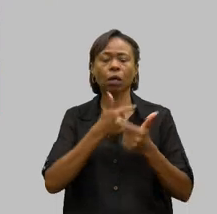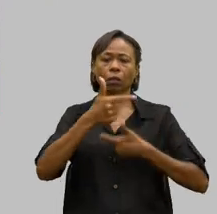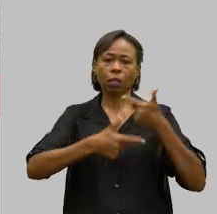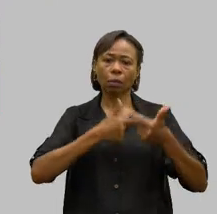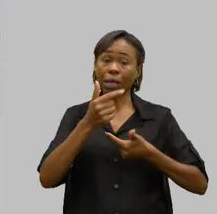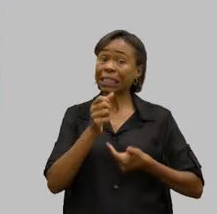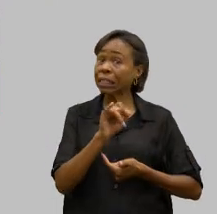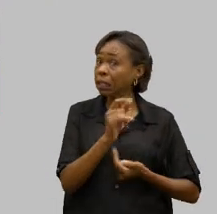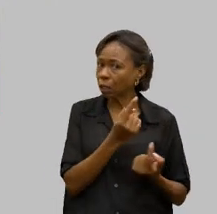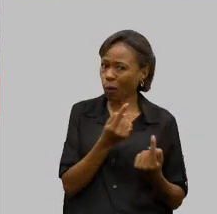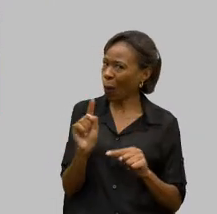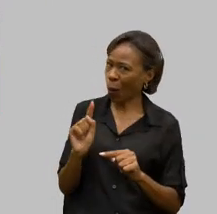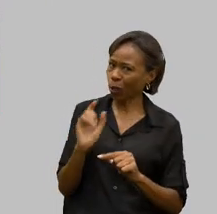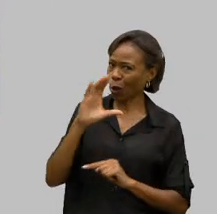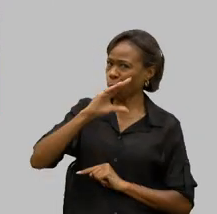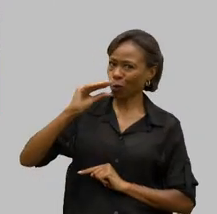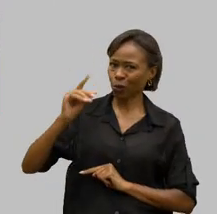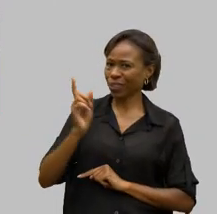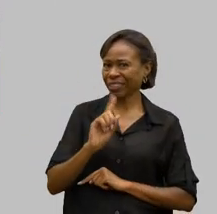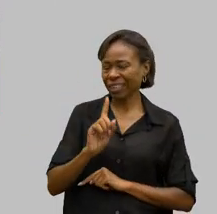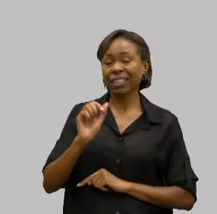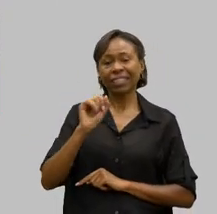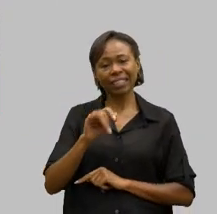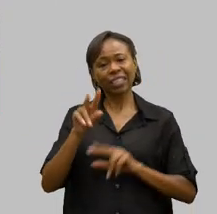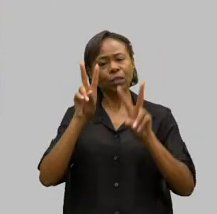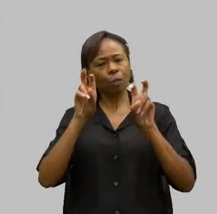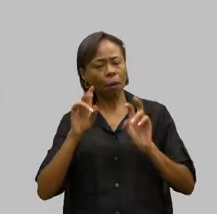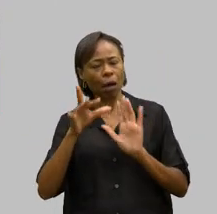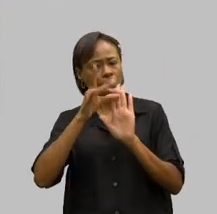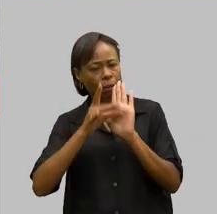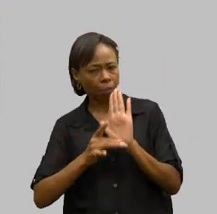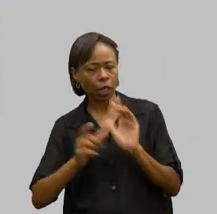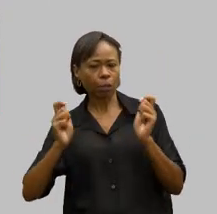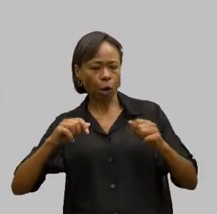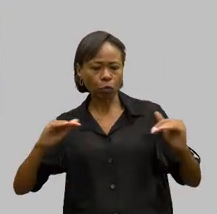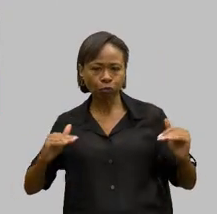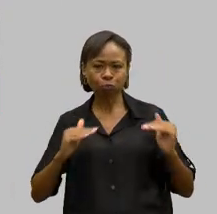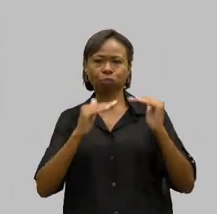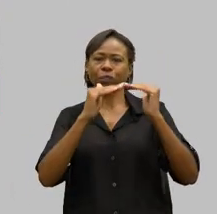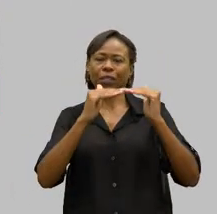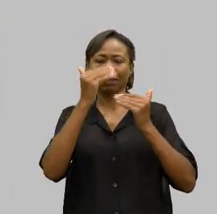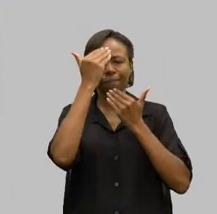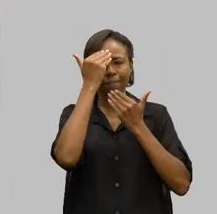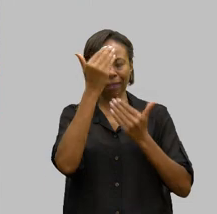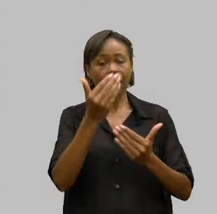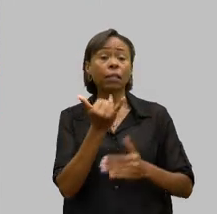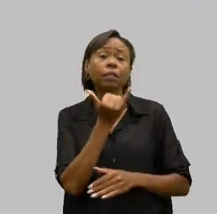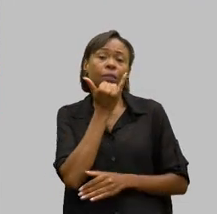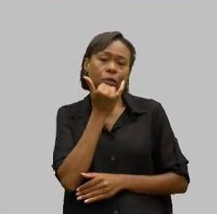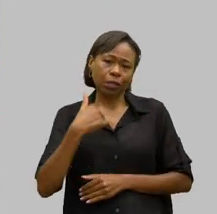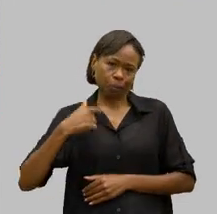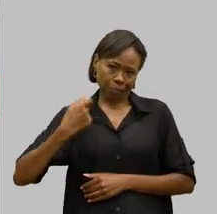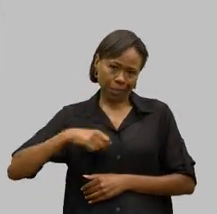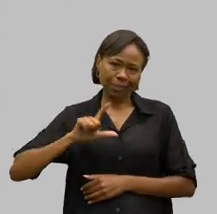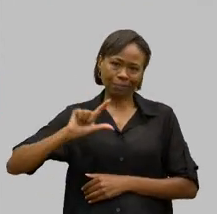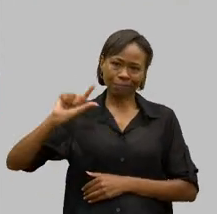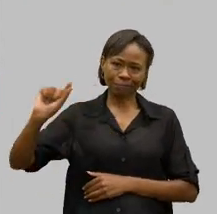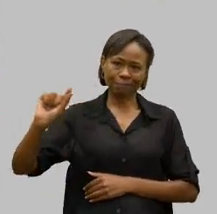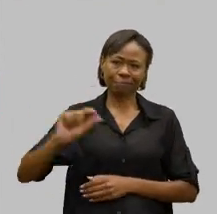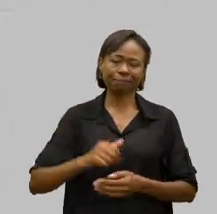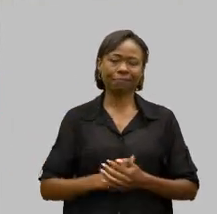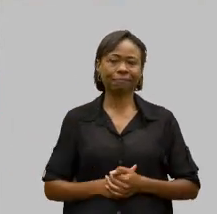servidor público e sempre que a gente tiver pautas em que a gente pode convergir. Obrigada, presidente, eu peço desculpas porque eu vou me retirar. Obrigada,